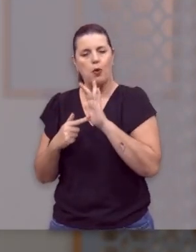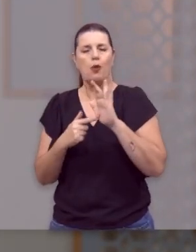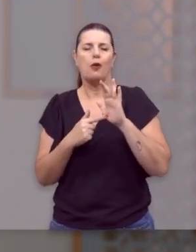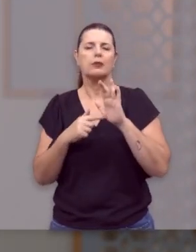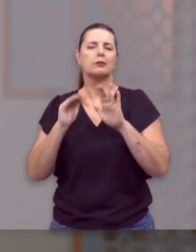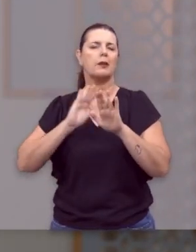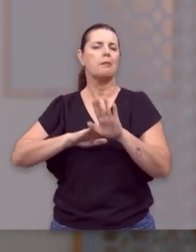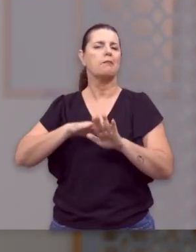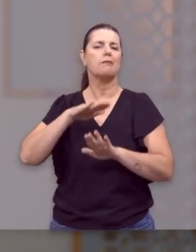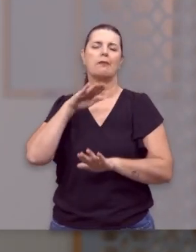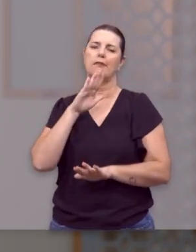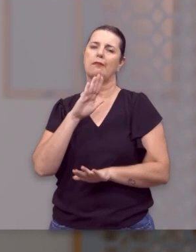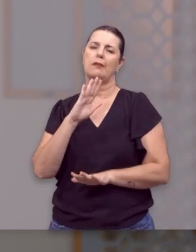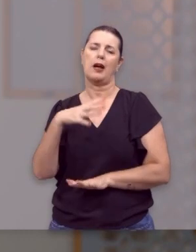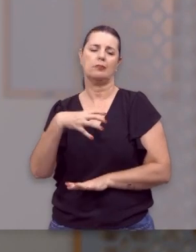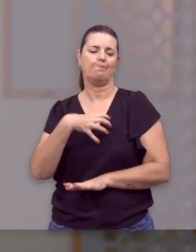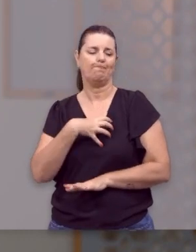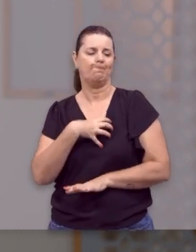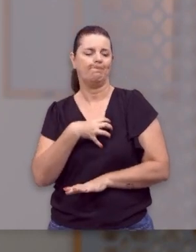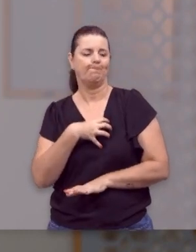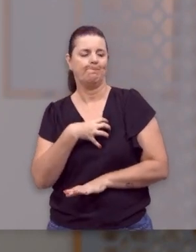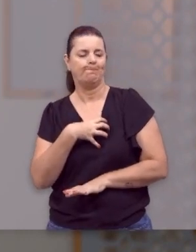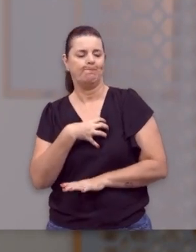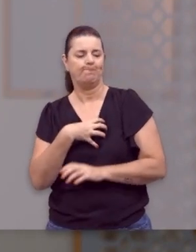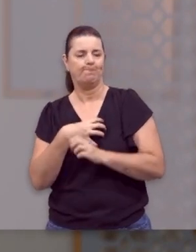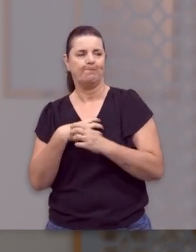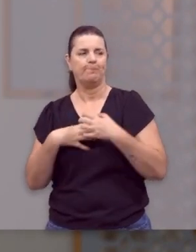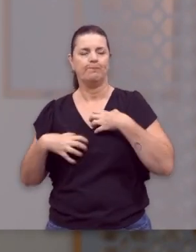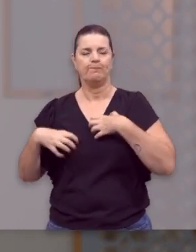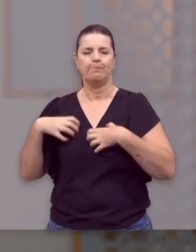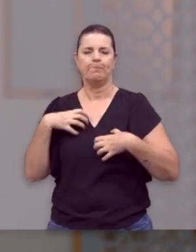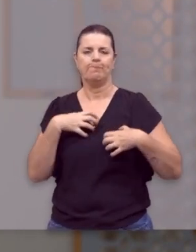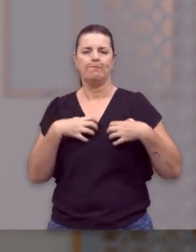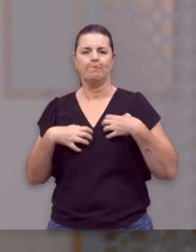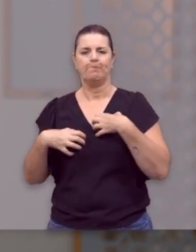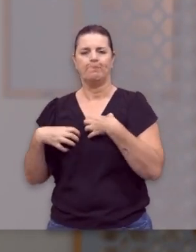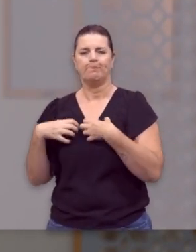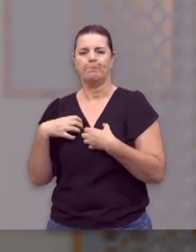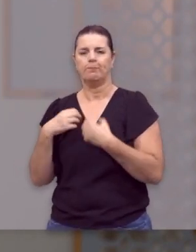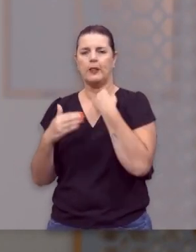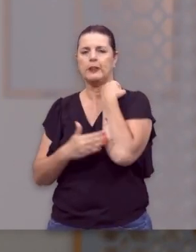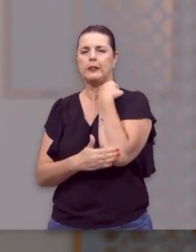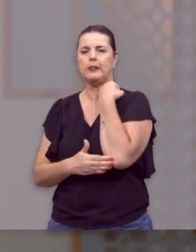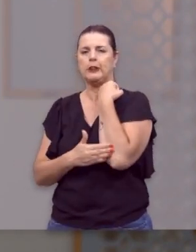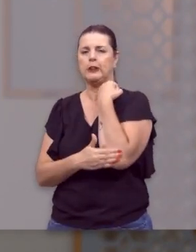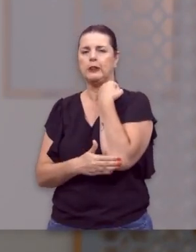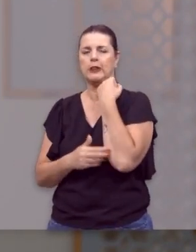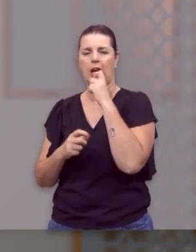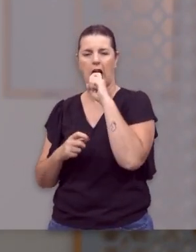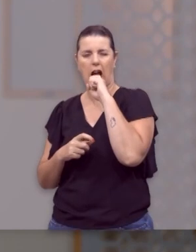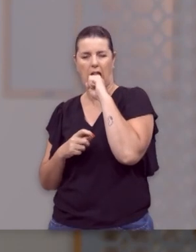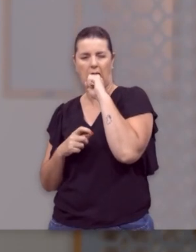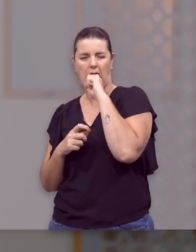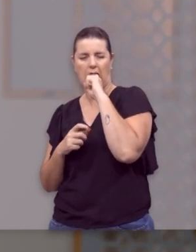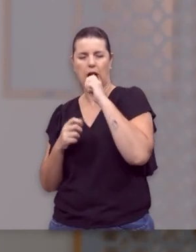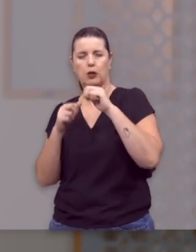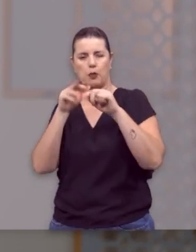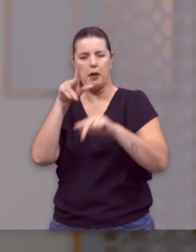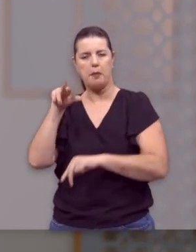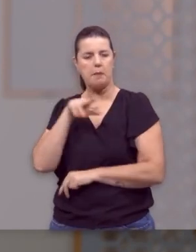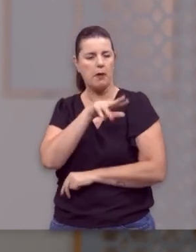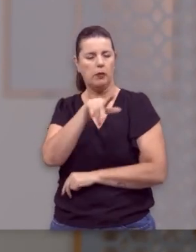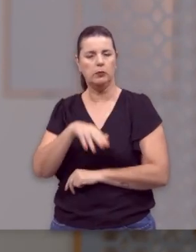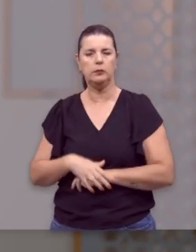ainda mais o sentimento de raiva, de ódio e de ciúmes dos seus irmãos.